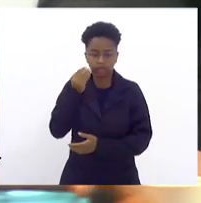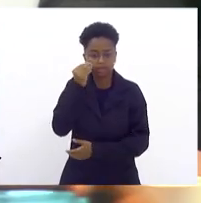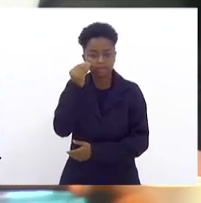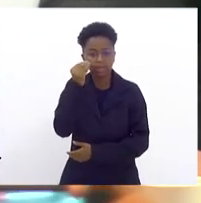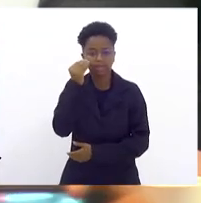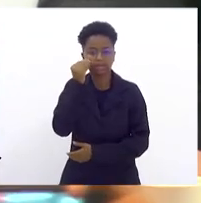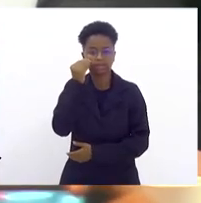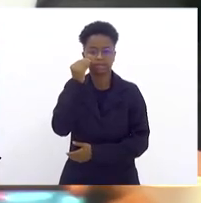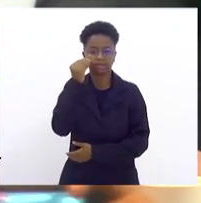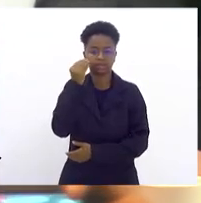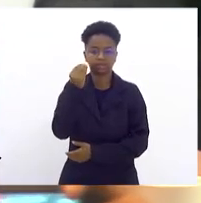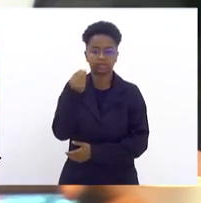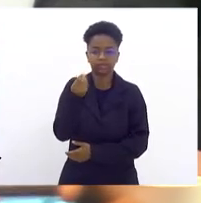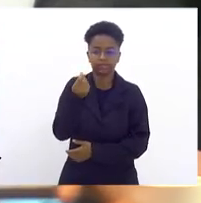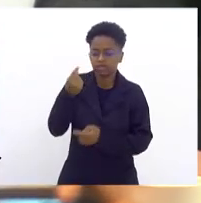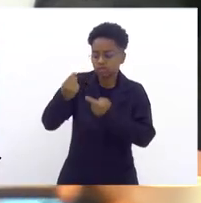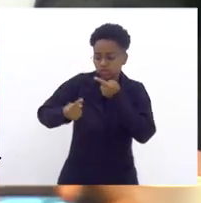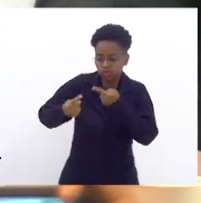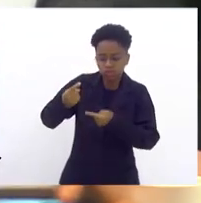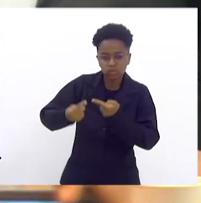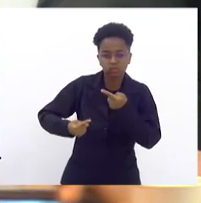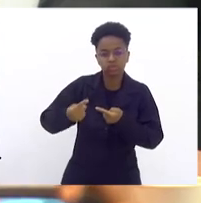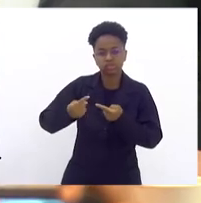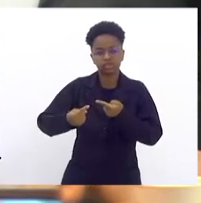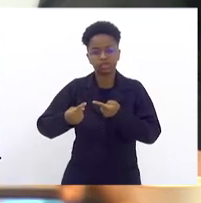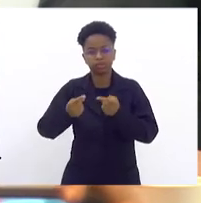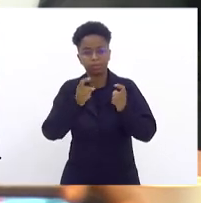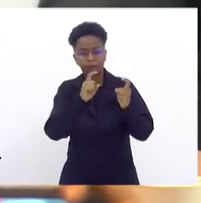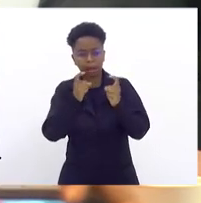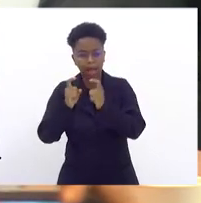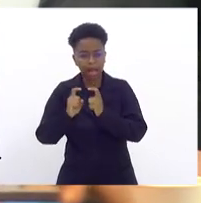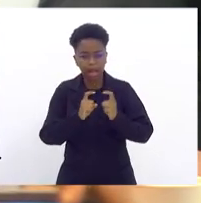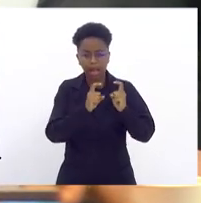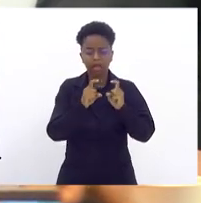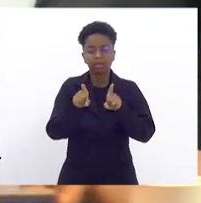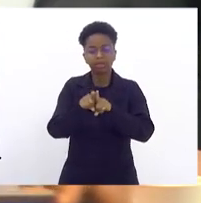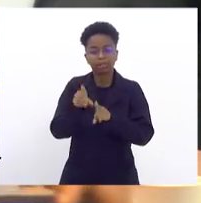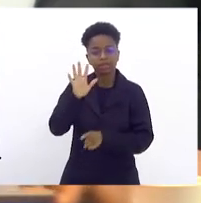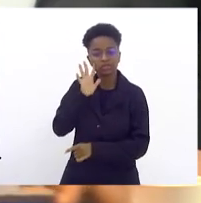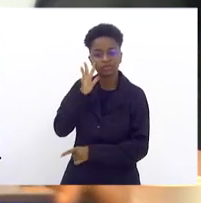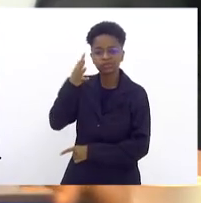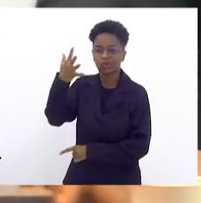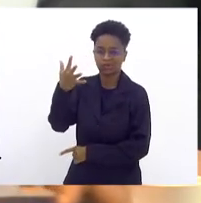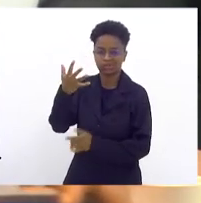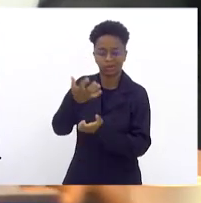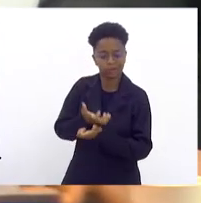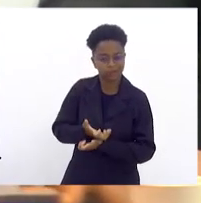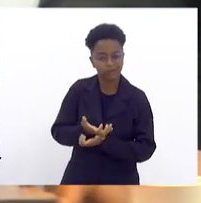trazer a discussão ao debate e as soluções